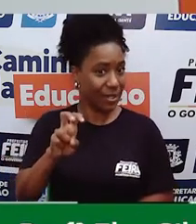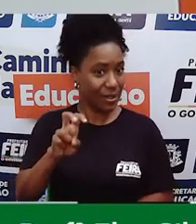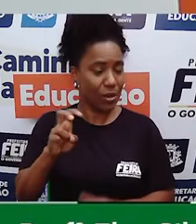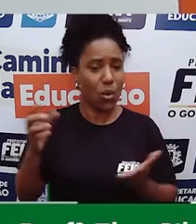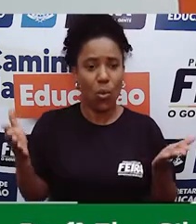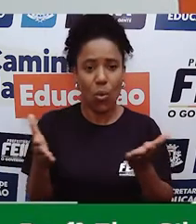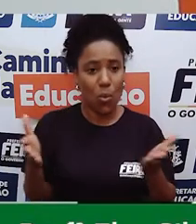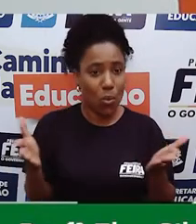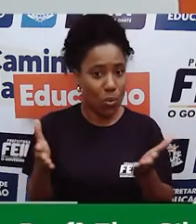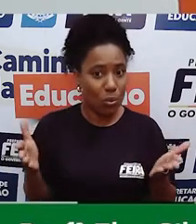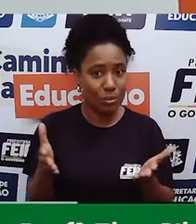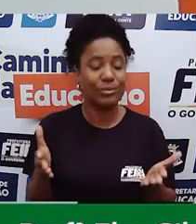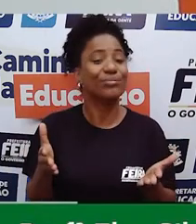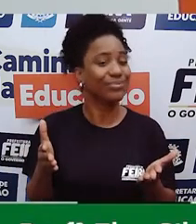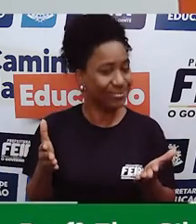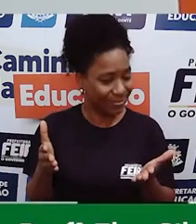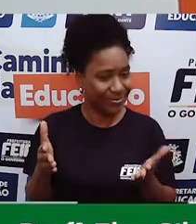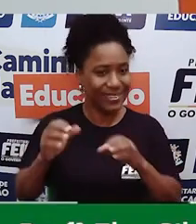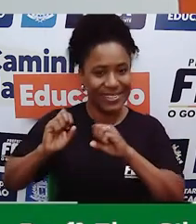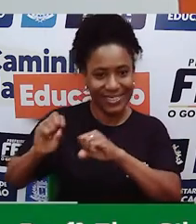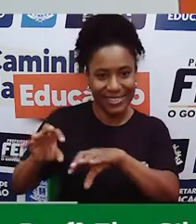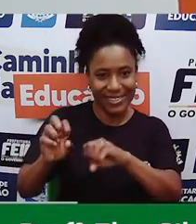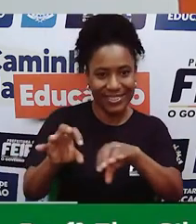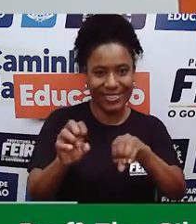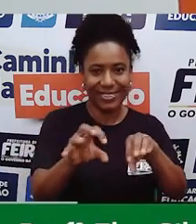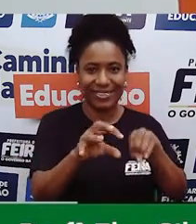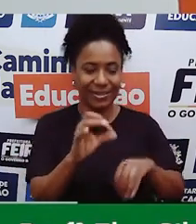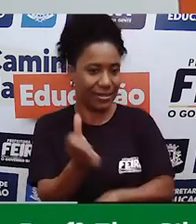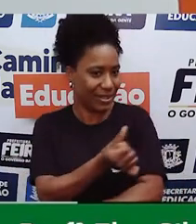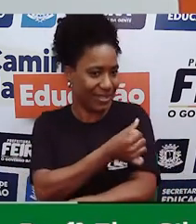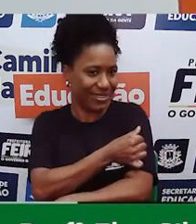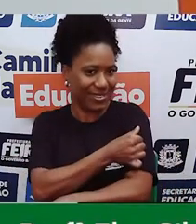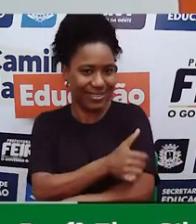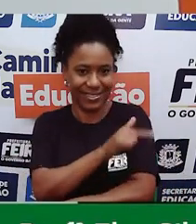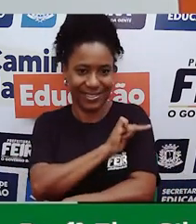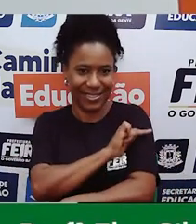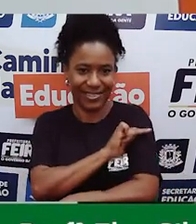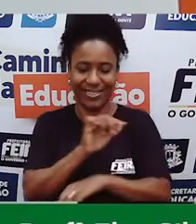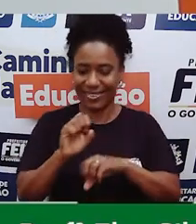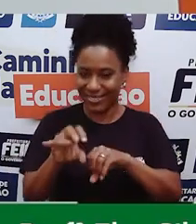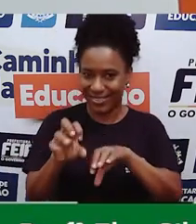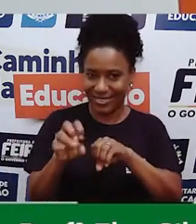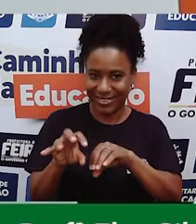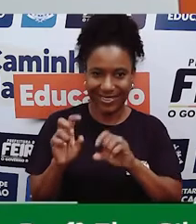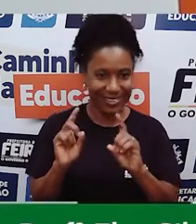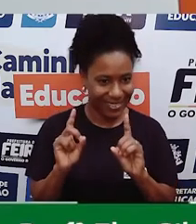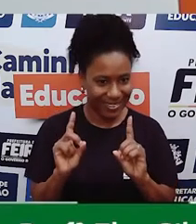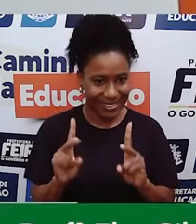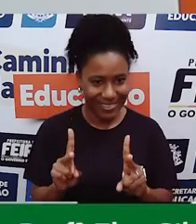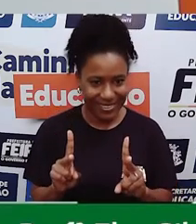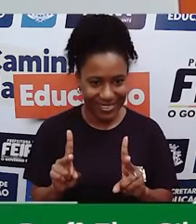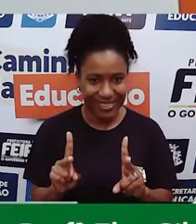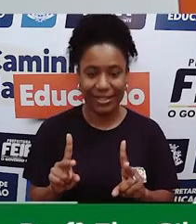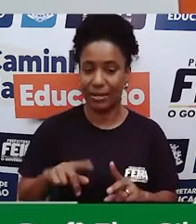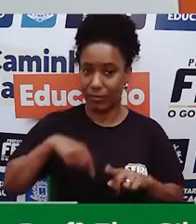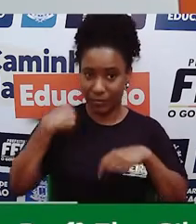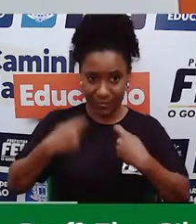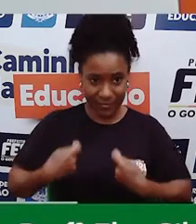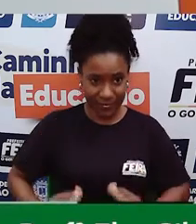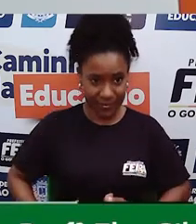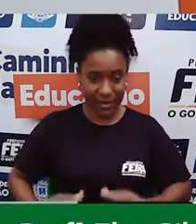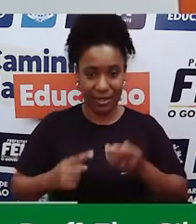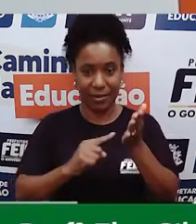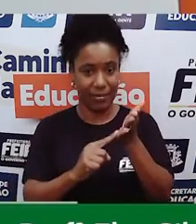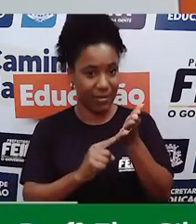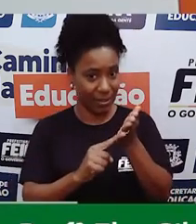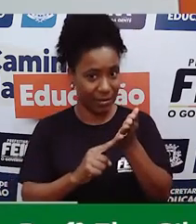a aula de hoje está direcionada para os sextos e sétimos Ok eu sou parda